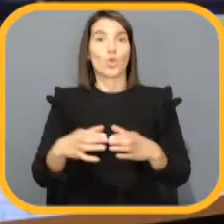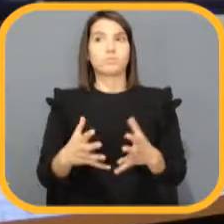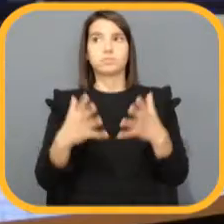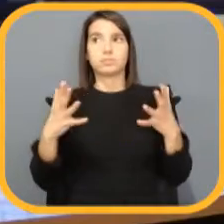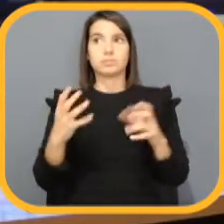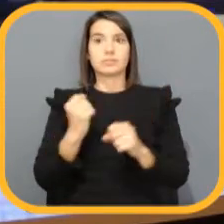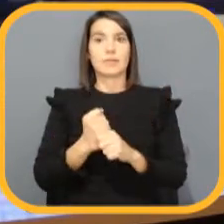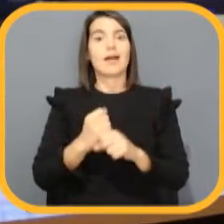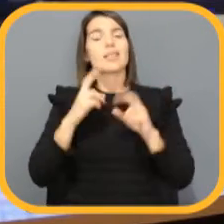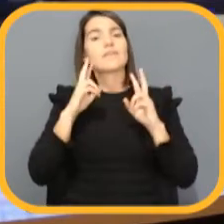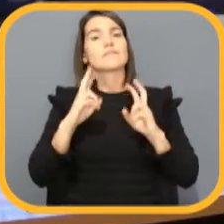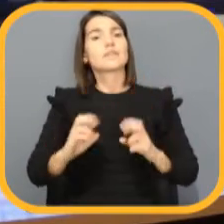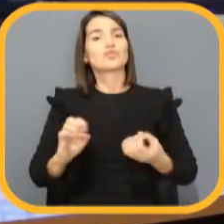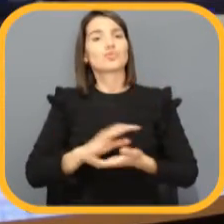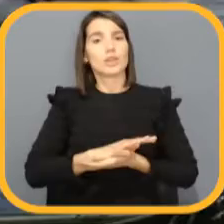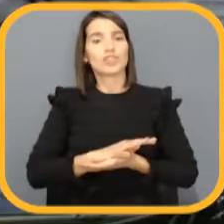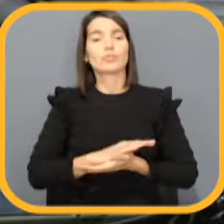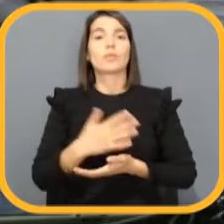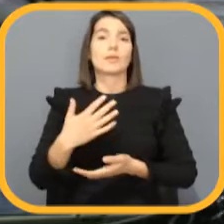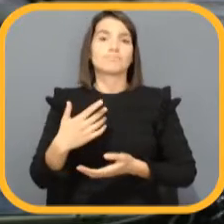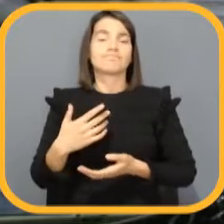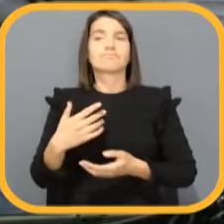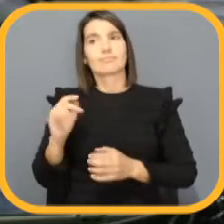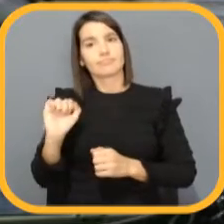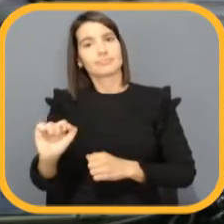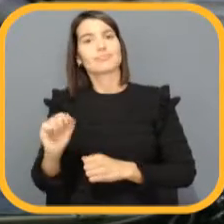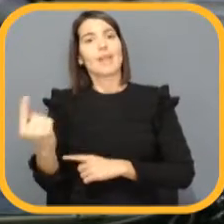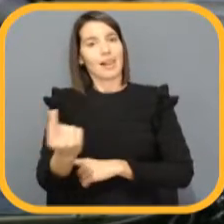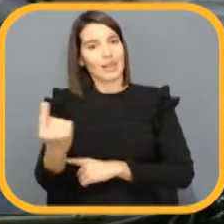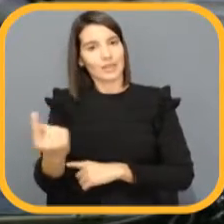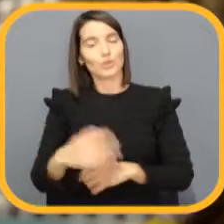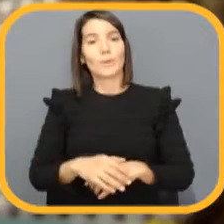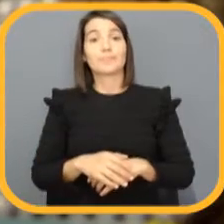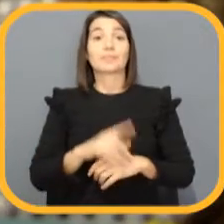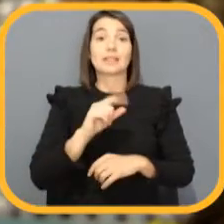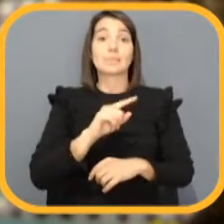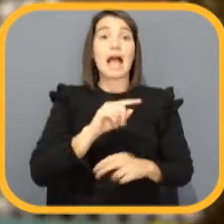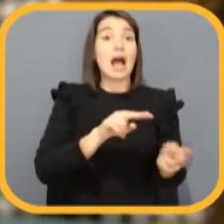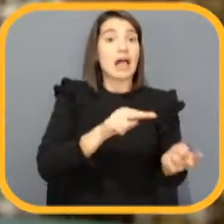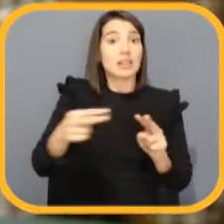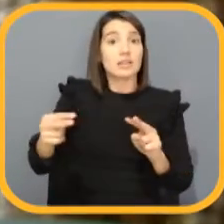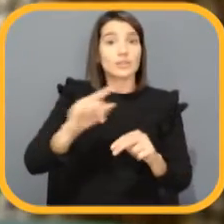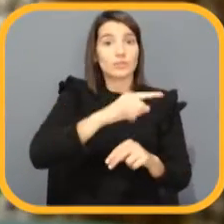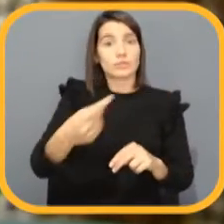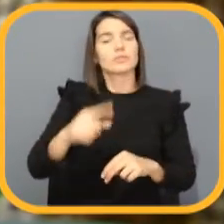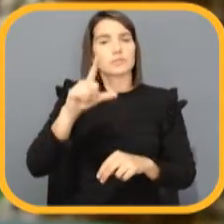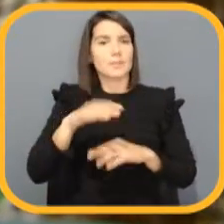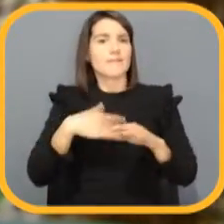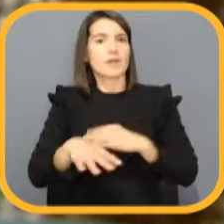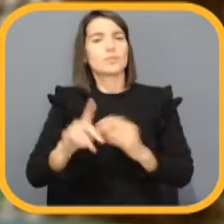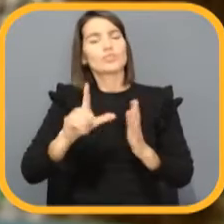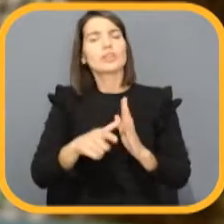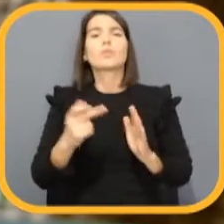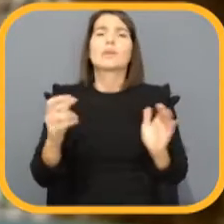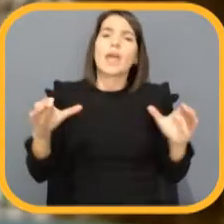investigação entram na onda do jornalismo lento. Os média alternativos também o fazem. São projetos com equipas reduzidas e vivem de